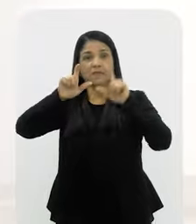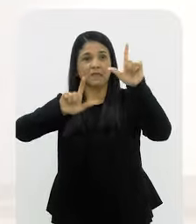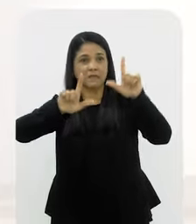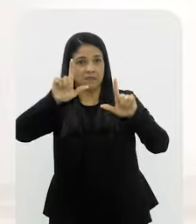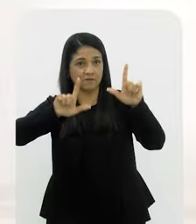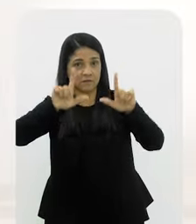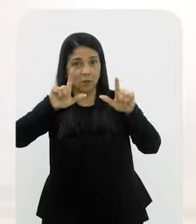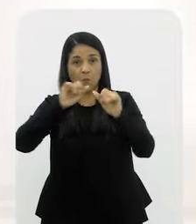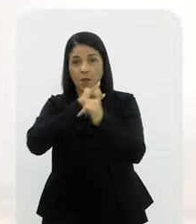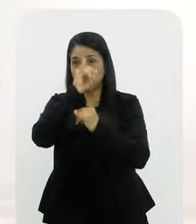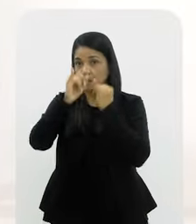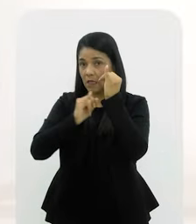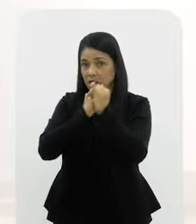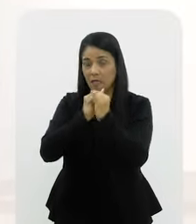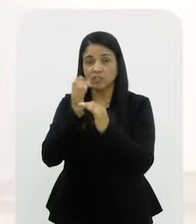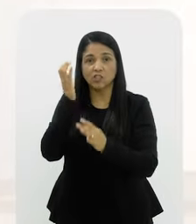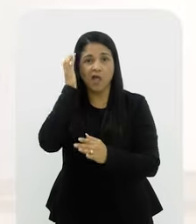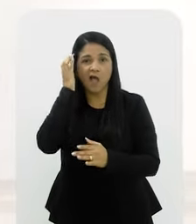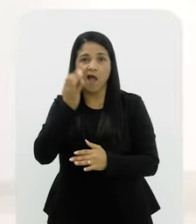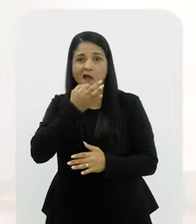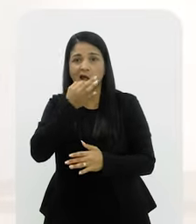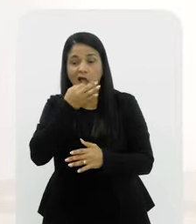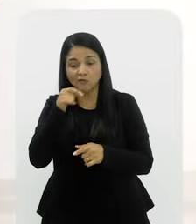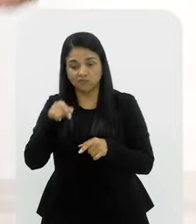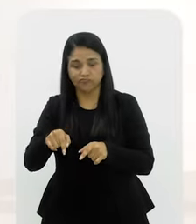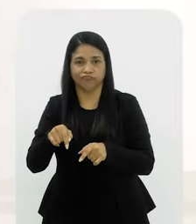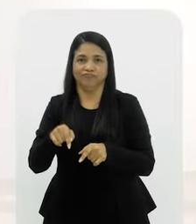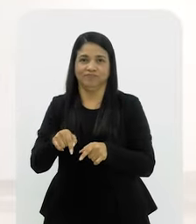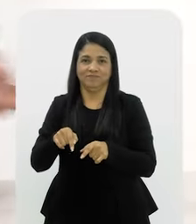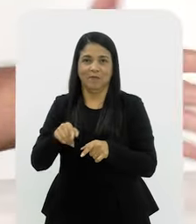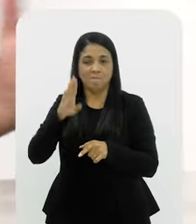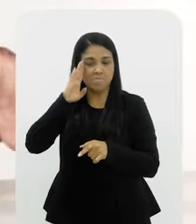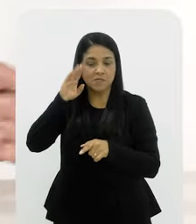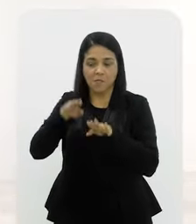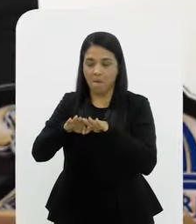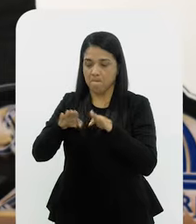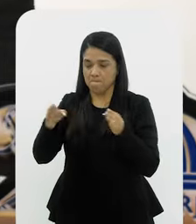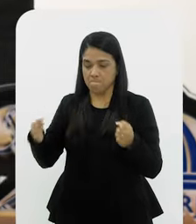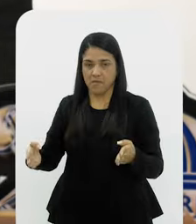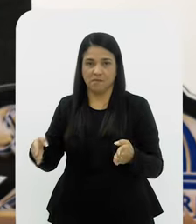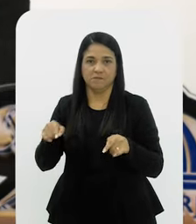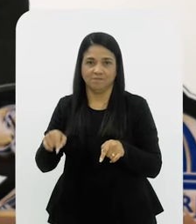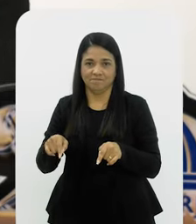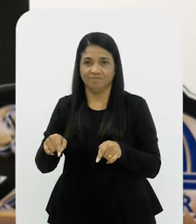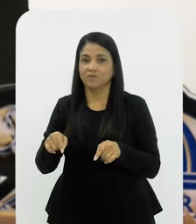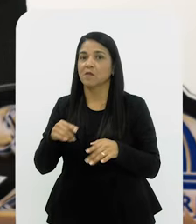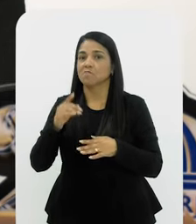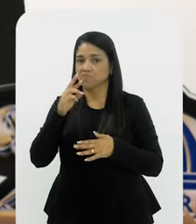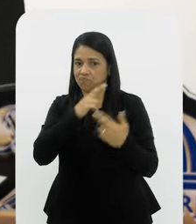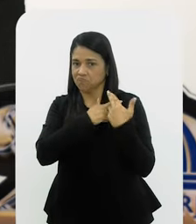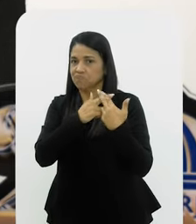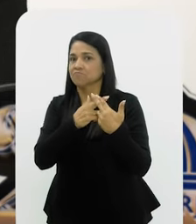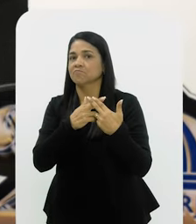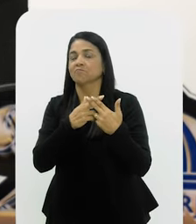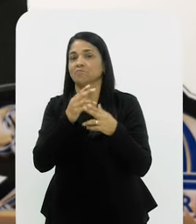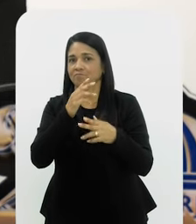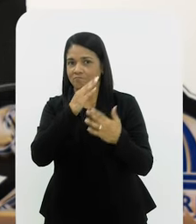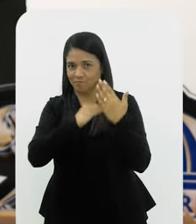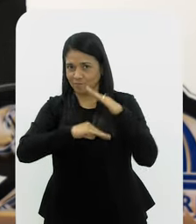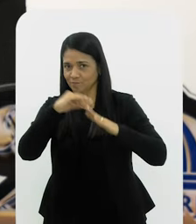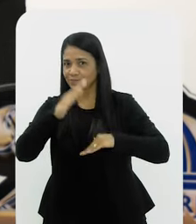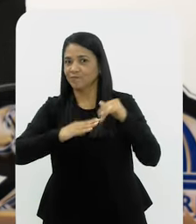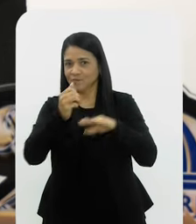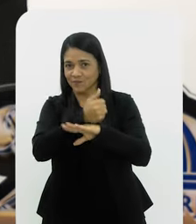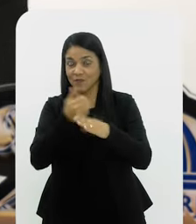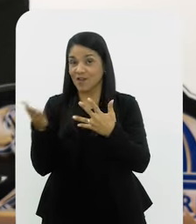vai para Sapucaí, vai para televisão, vai para internet, vai para rádio, tudo sai dali. São muitas responsabilidades, né, num profissional